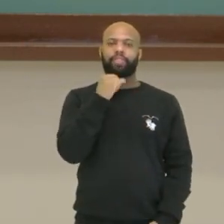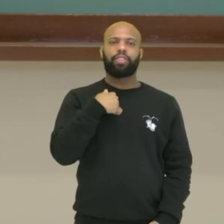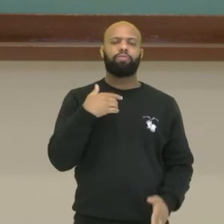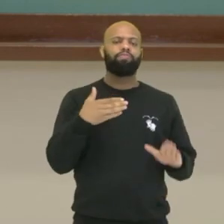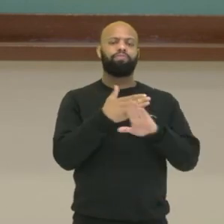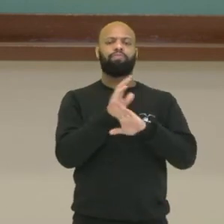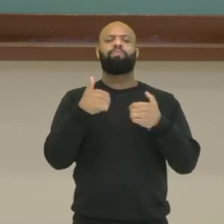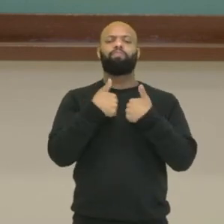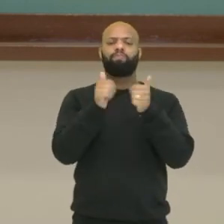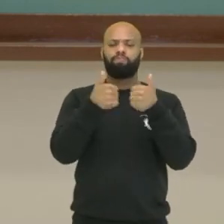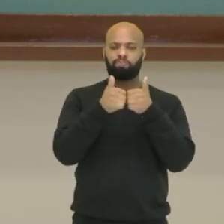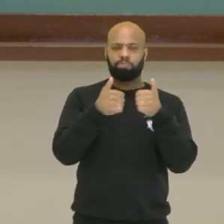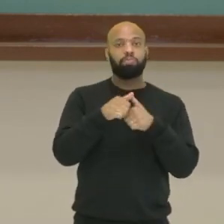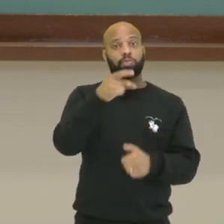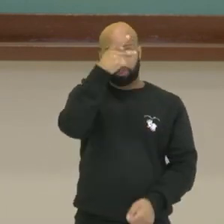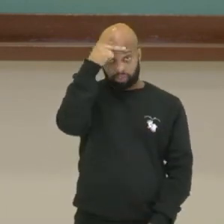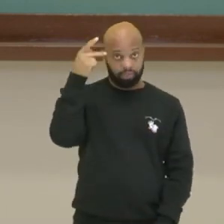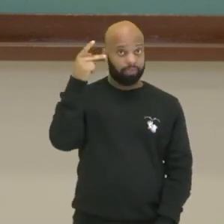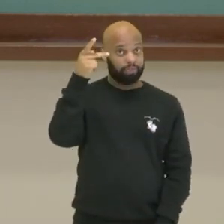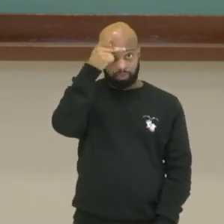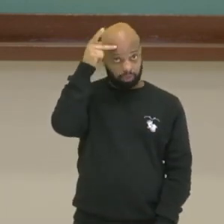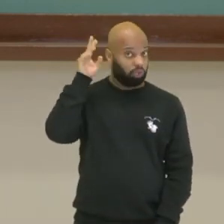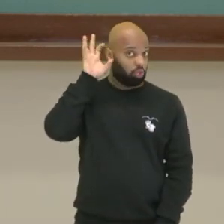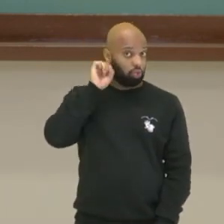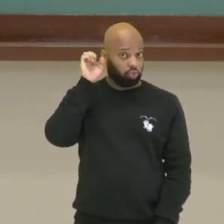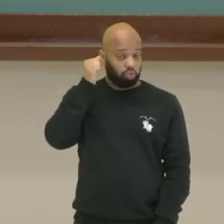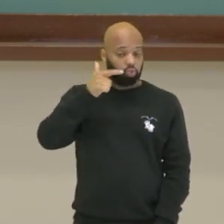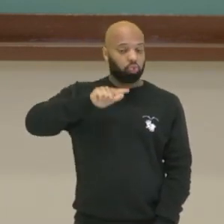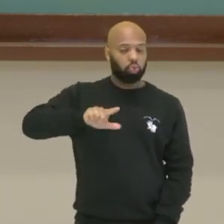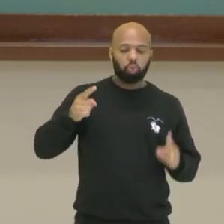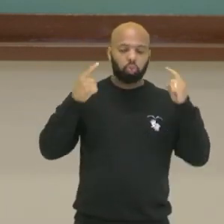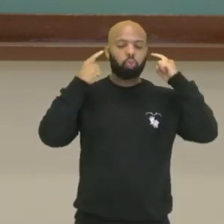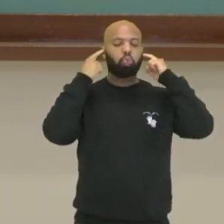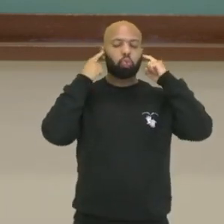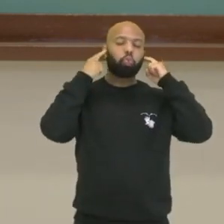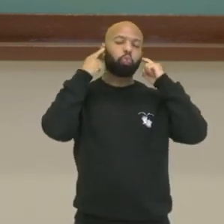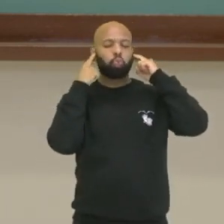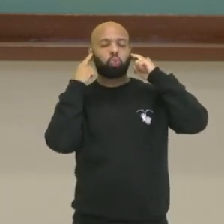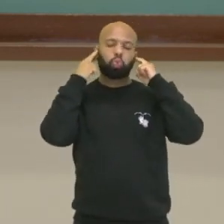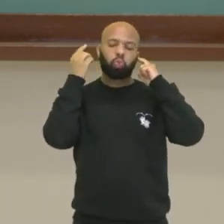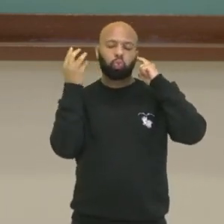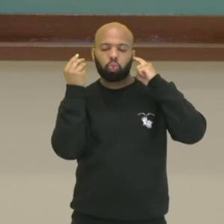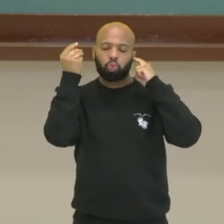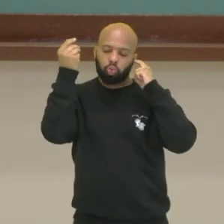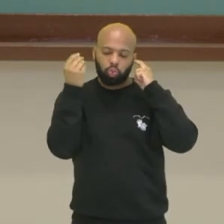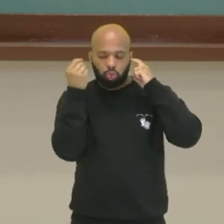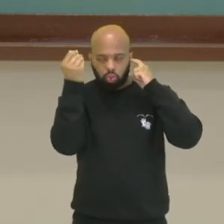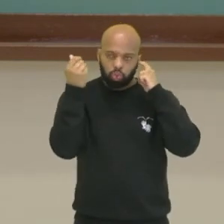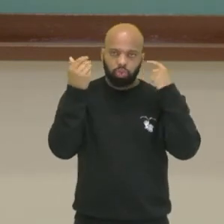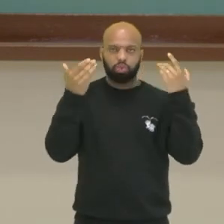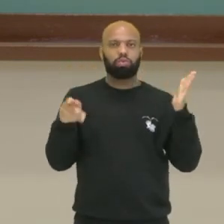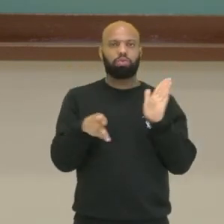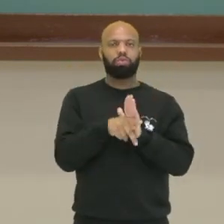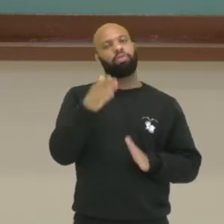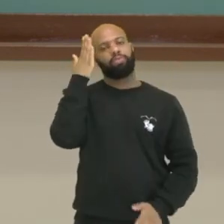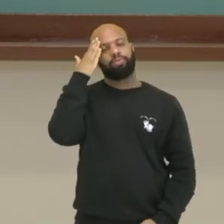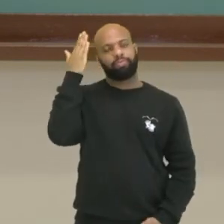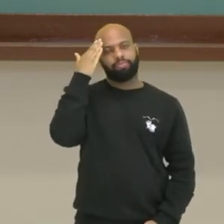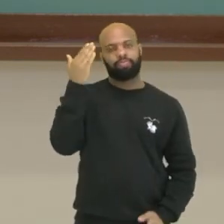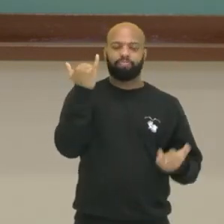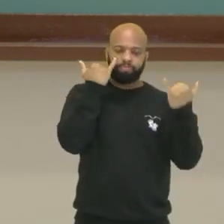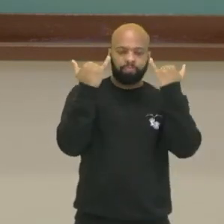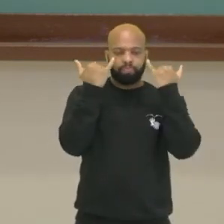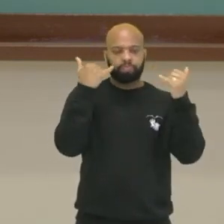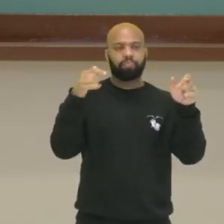trabalhar? Coloca lá um podcast de algo que você gosta para que você esteja atualizado ou